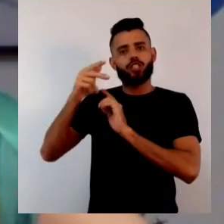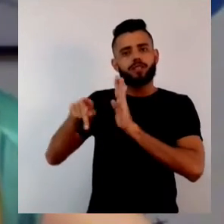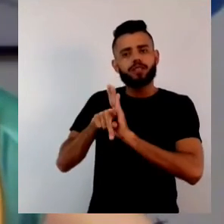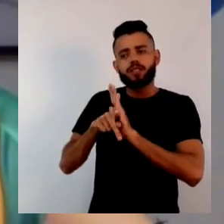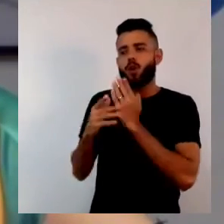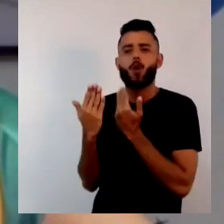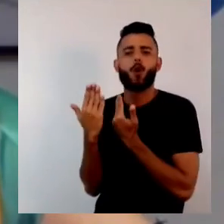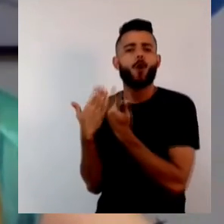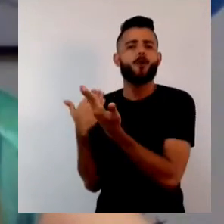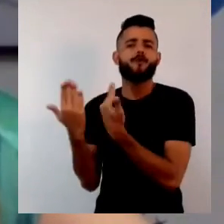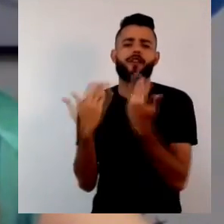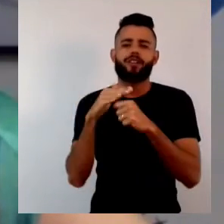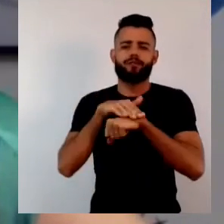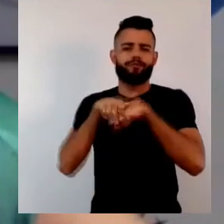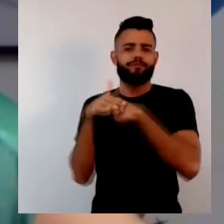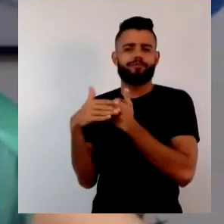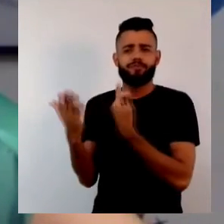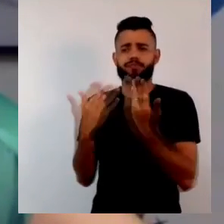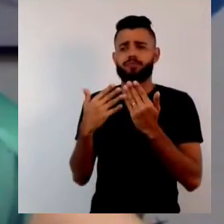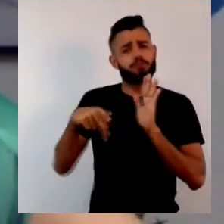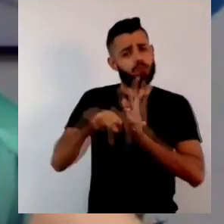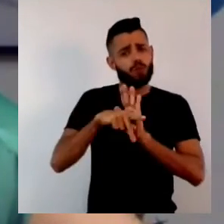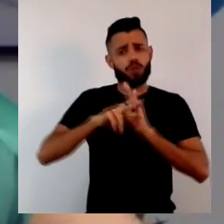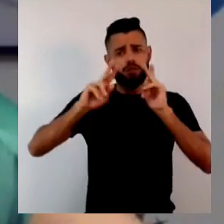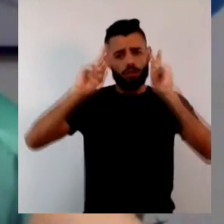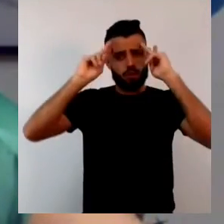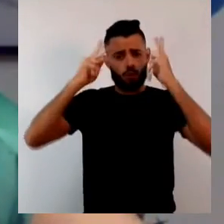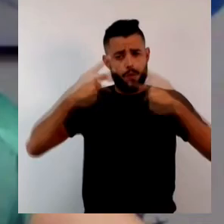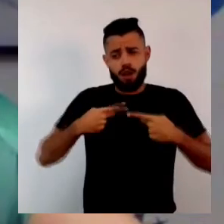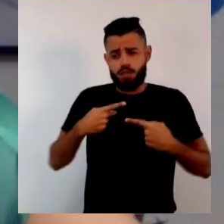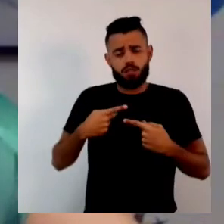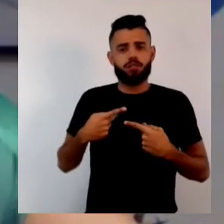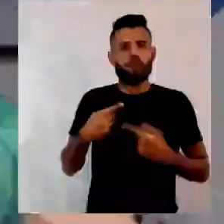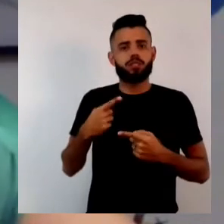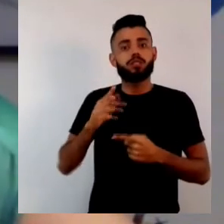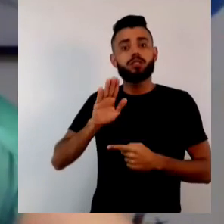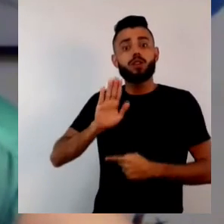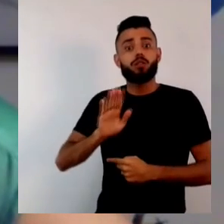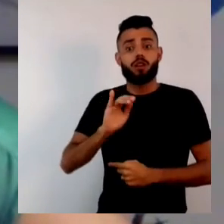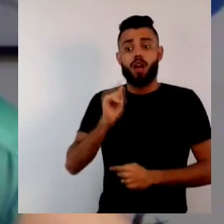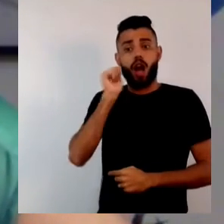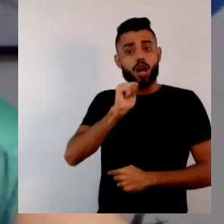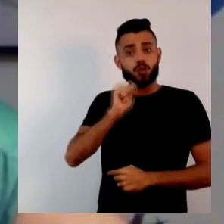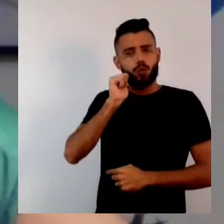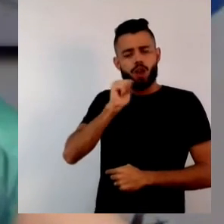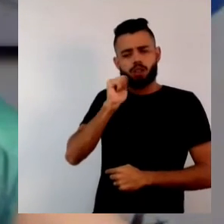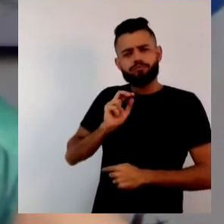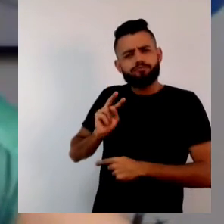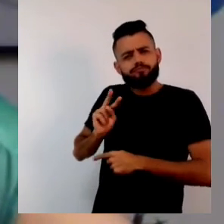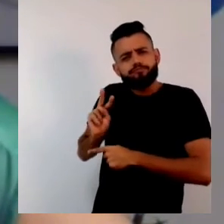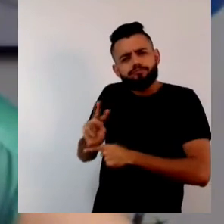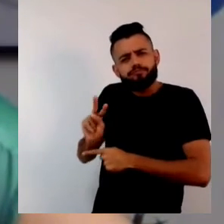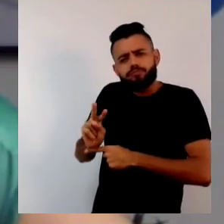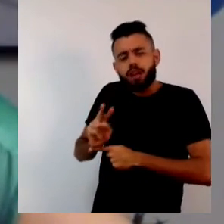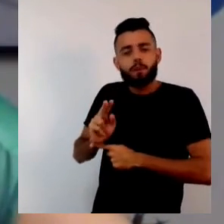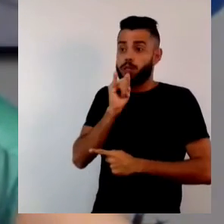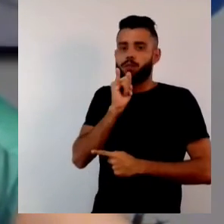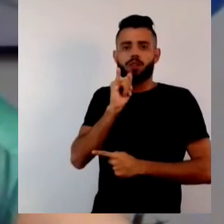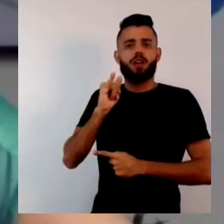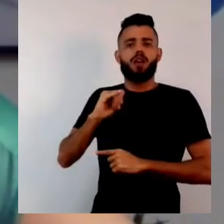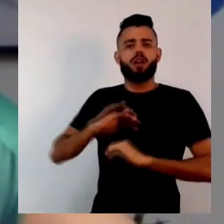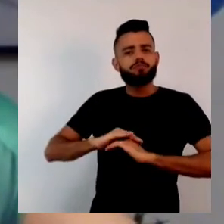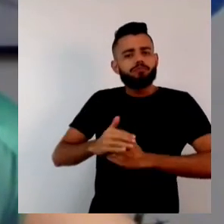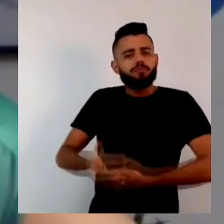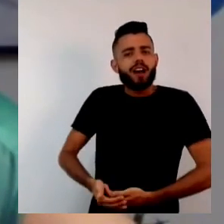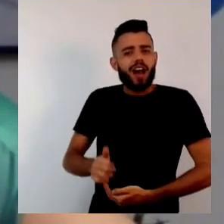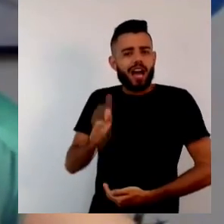as mulheres são feitas guardiãs desde que estão no útero das suas mães. As mães conversam mais com as meninas desde que